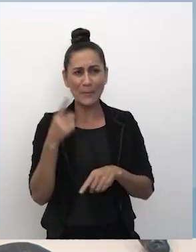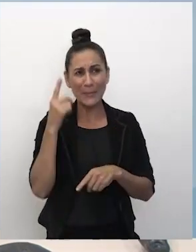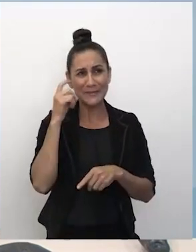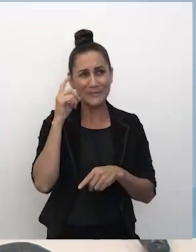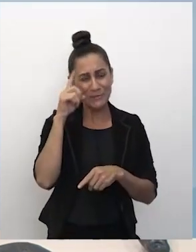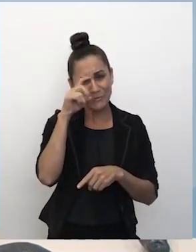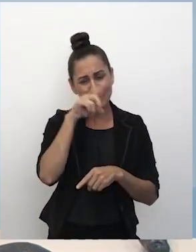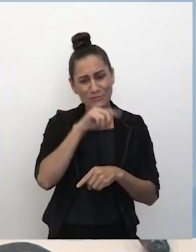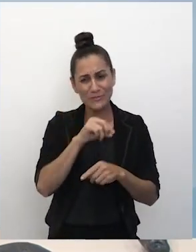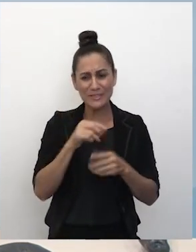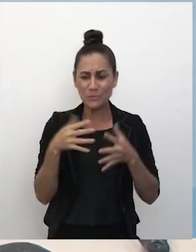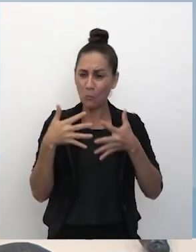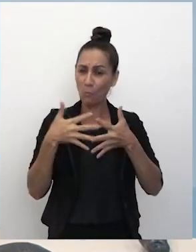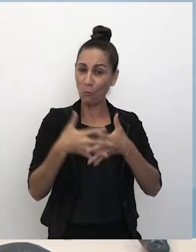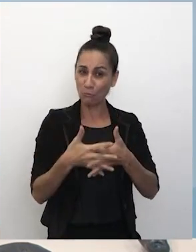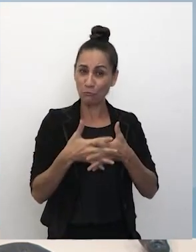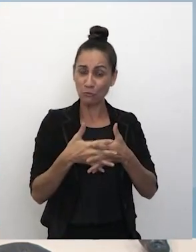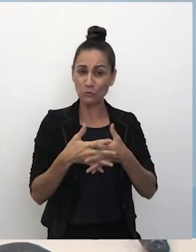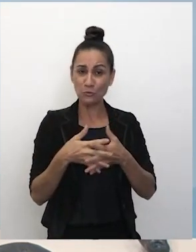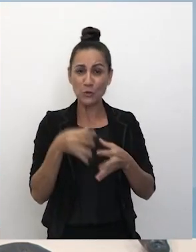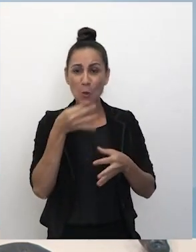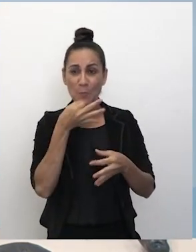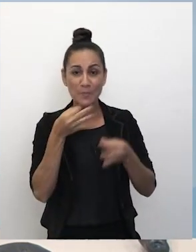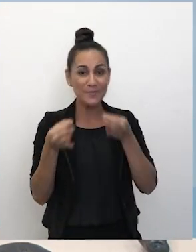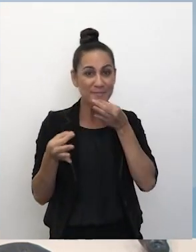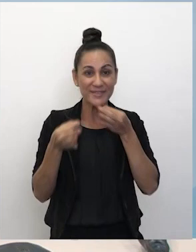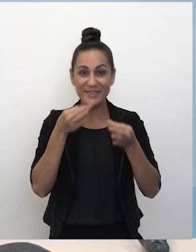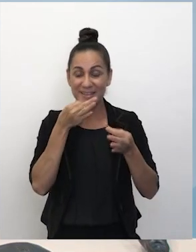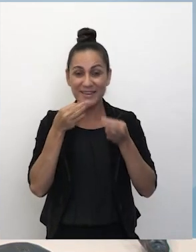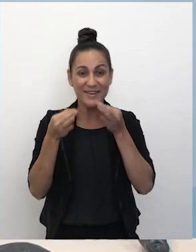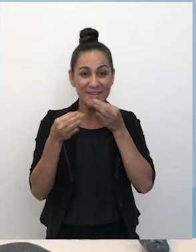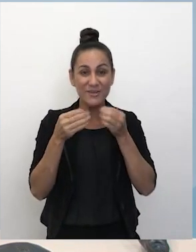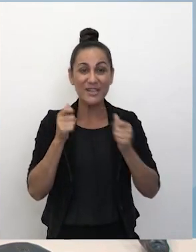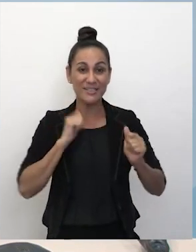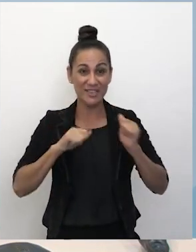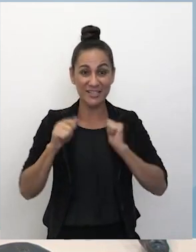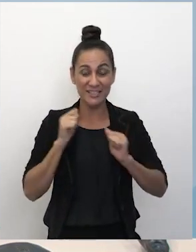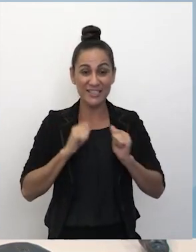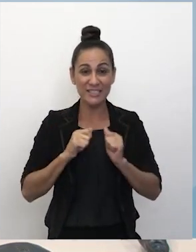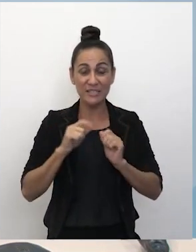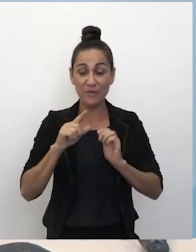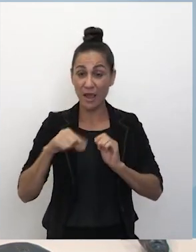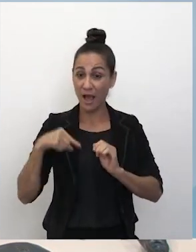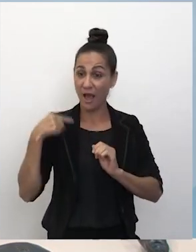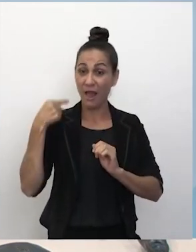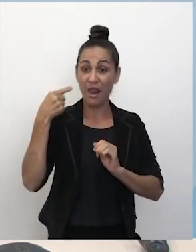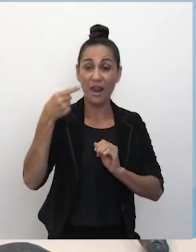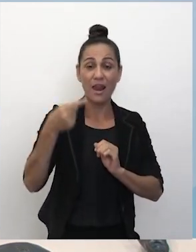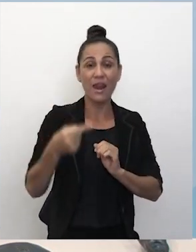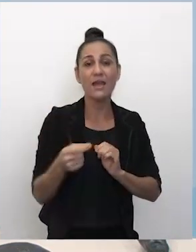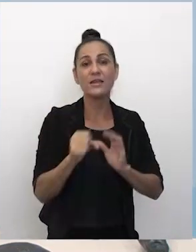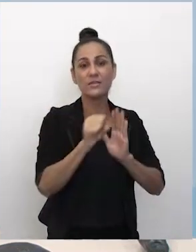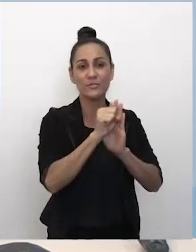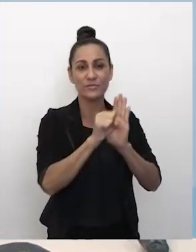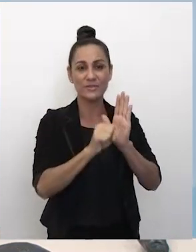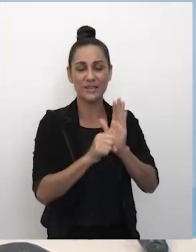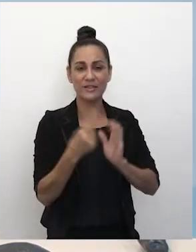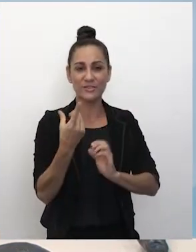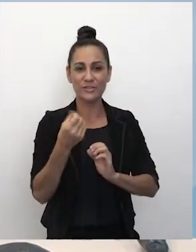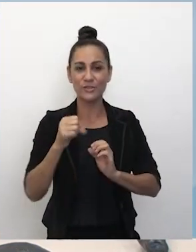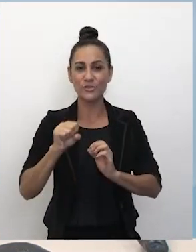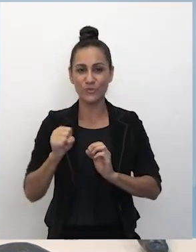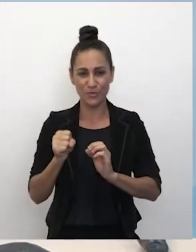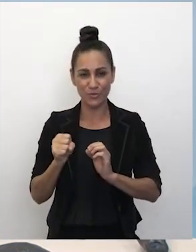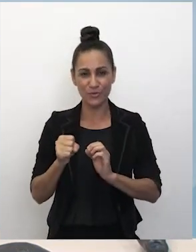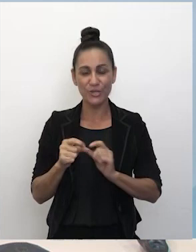todo mundo comentando aqui de artistas que acabam indo além do século XVIII, que foi o recorte que você propôs